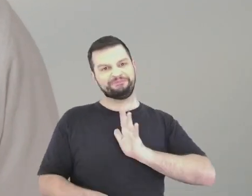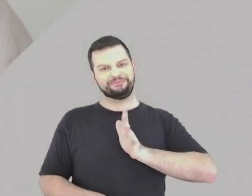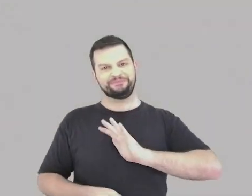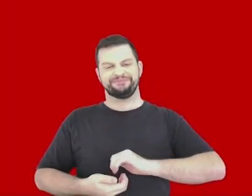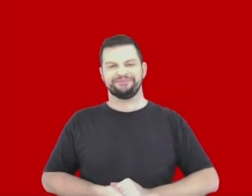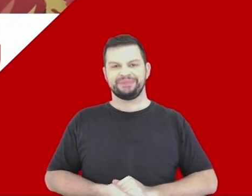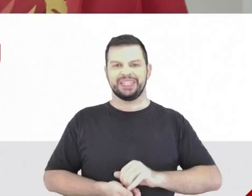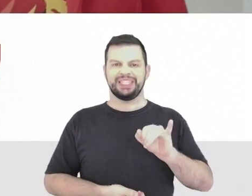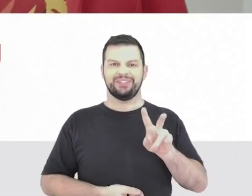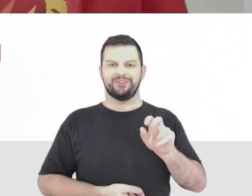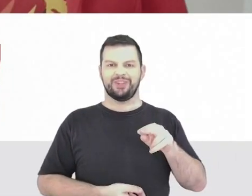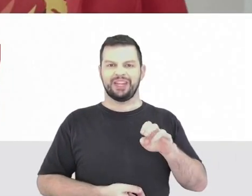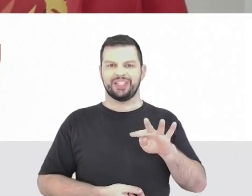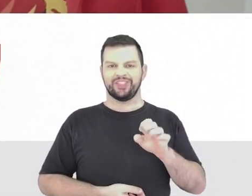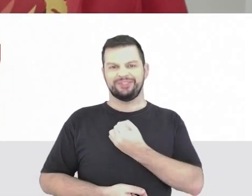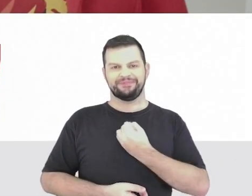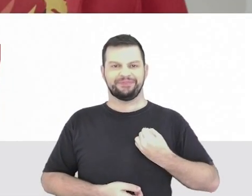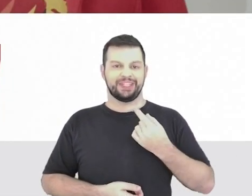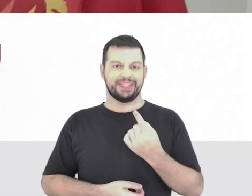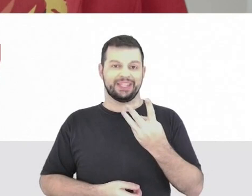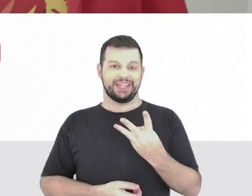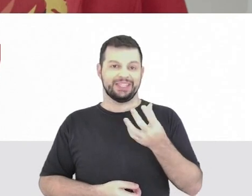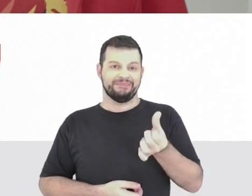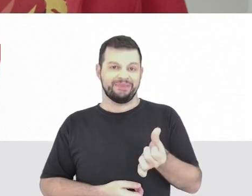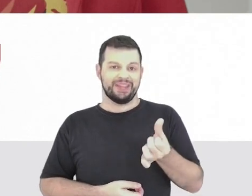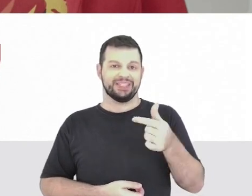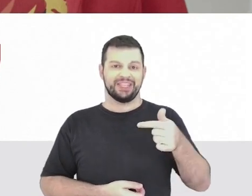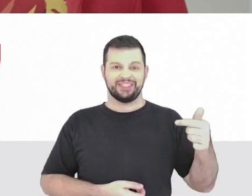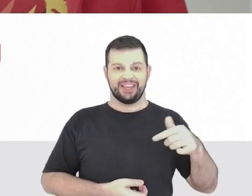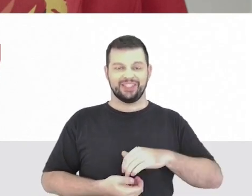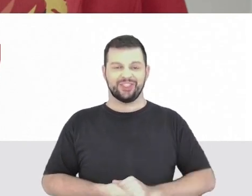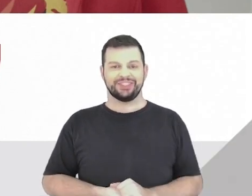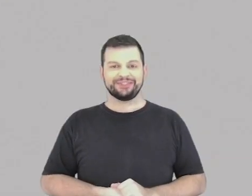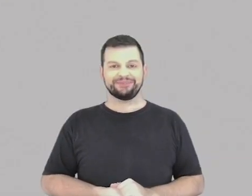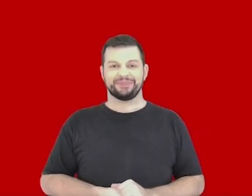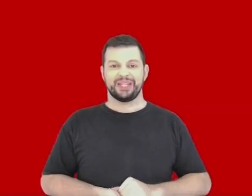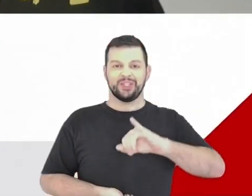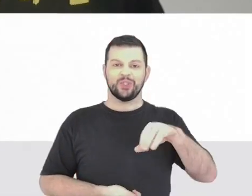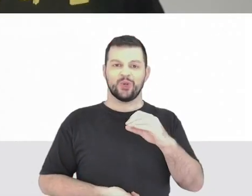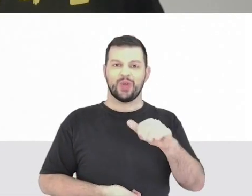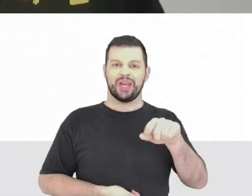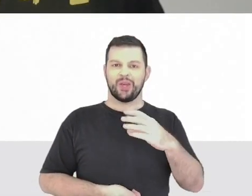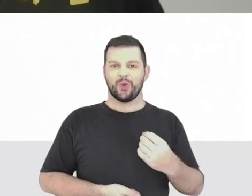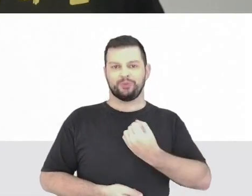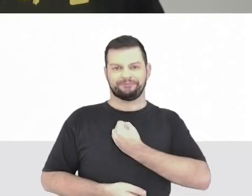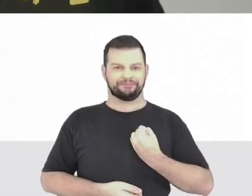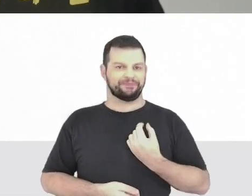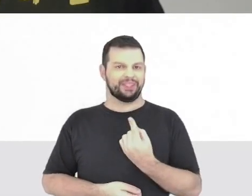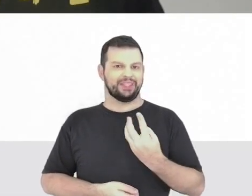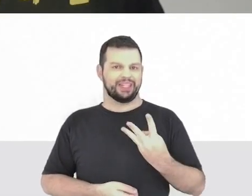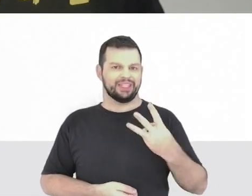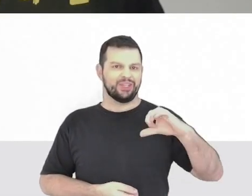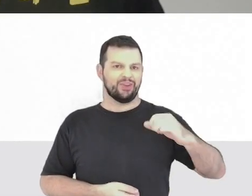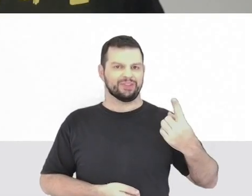e do coração. Ivonete Carvalho, 13677. João Marcelo,